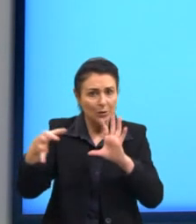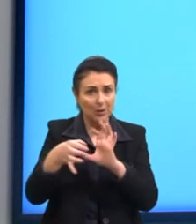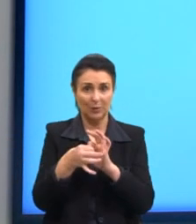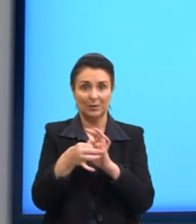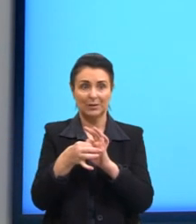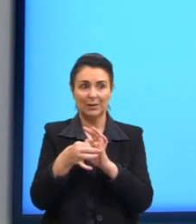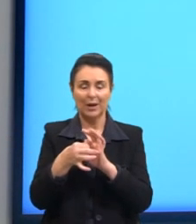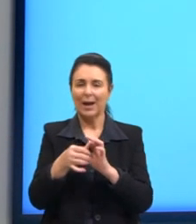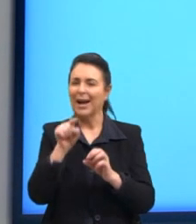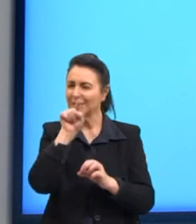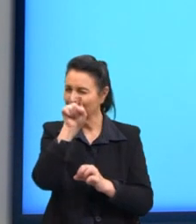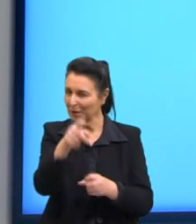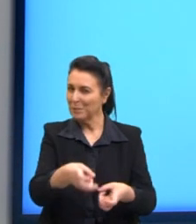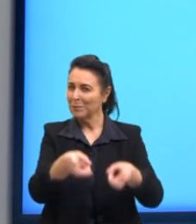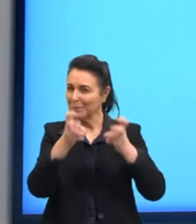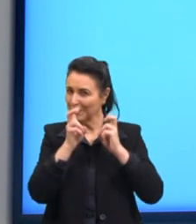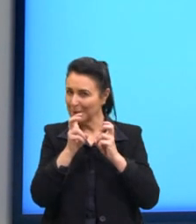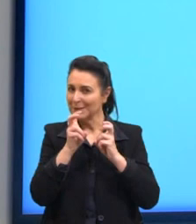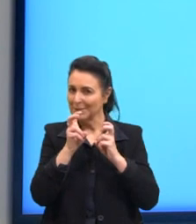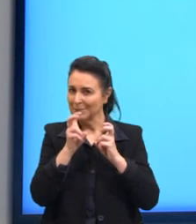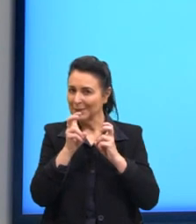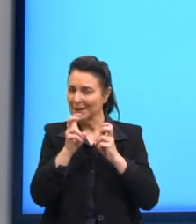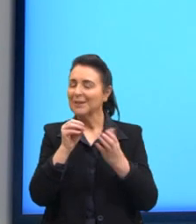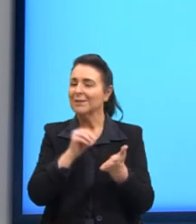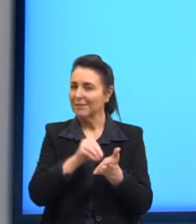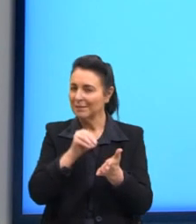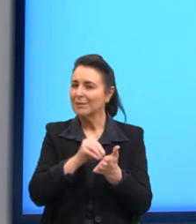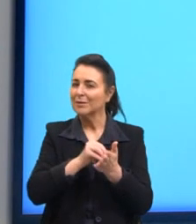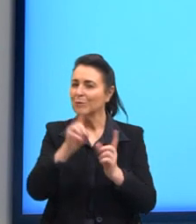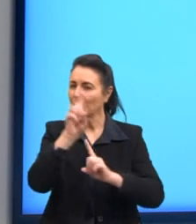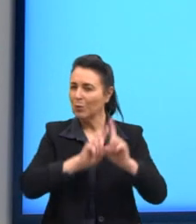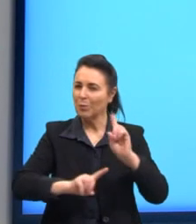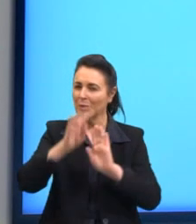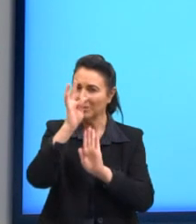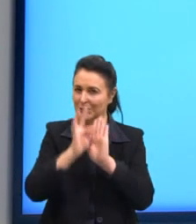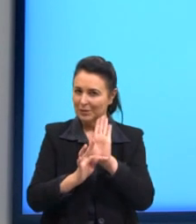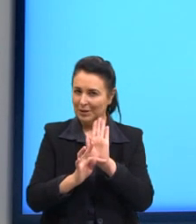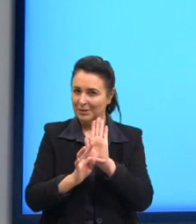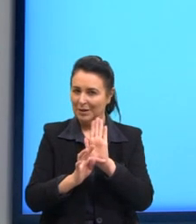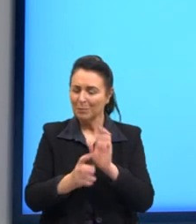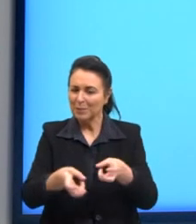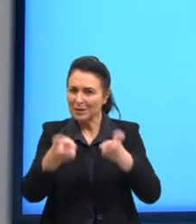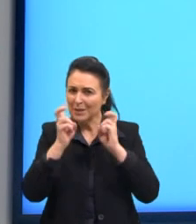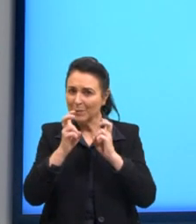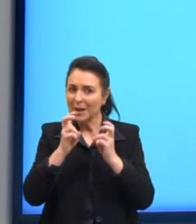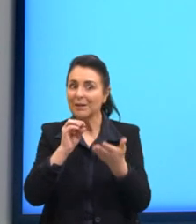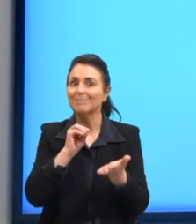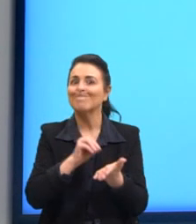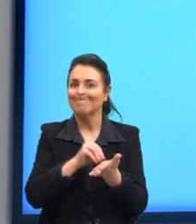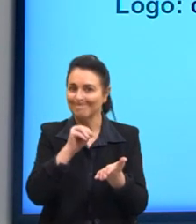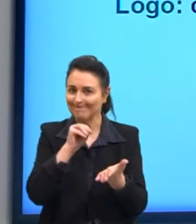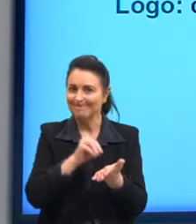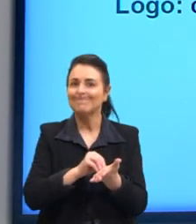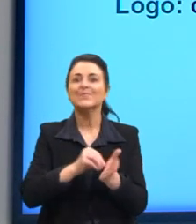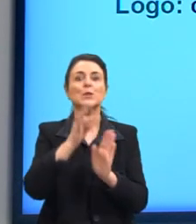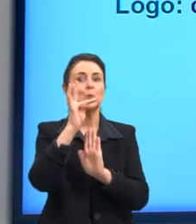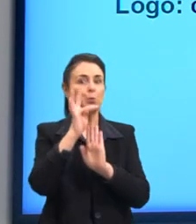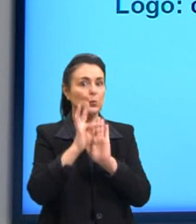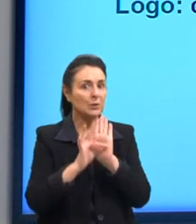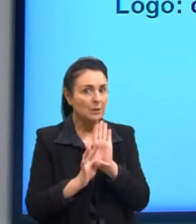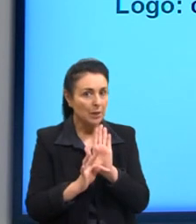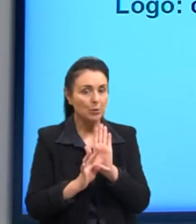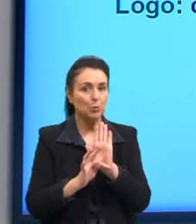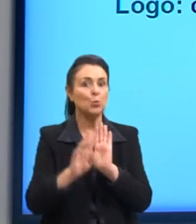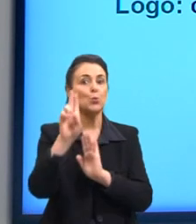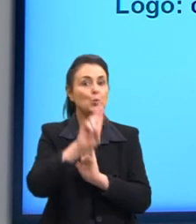ditado todo mundo já escutou isso né Muito bem Olha o quanto faz falta e o texto com